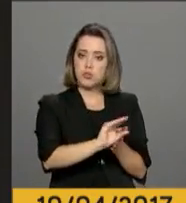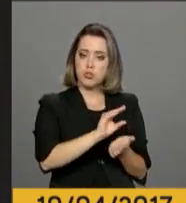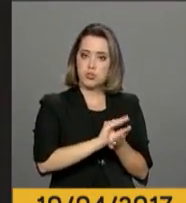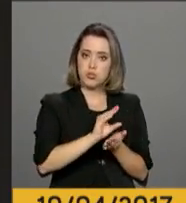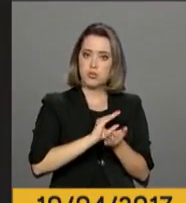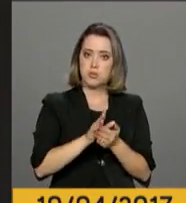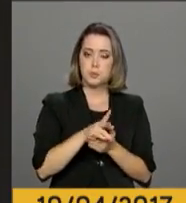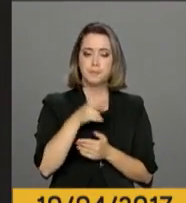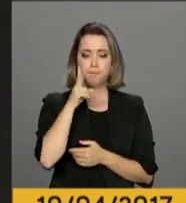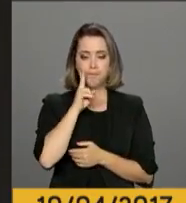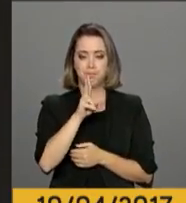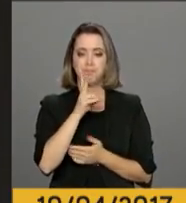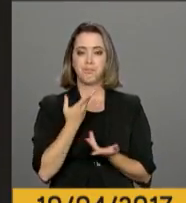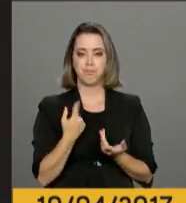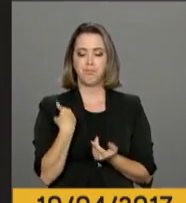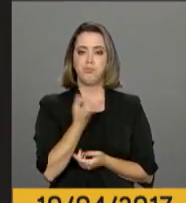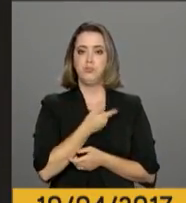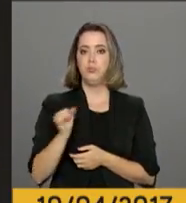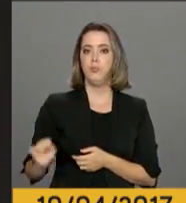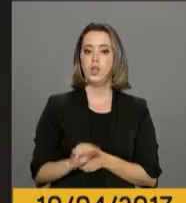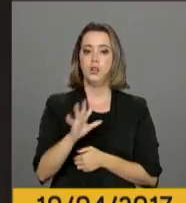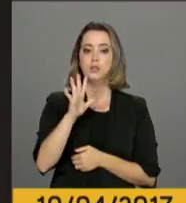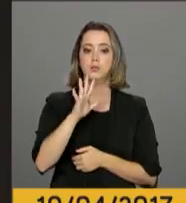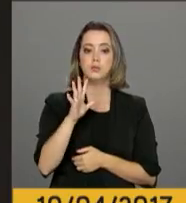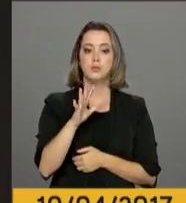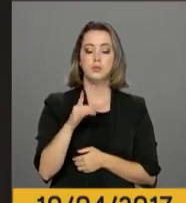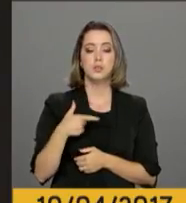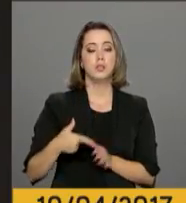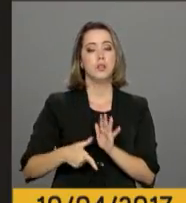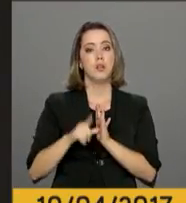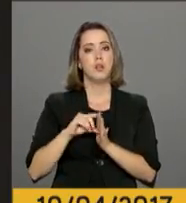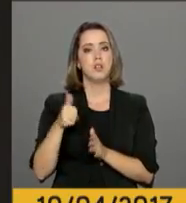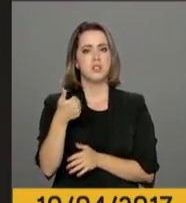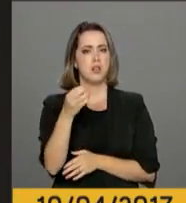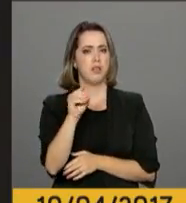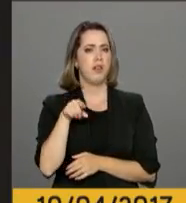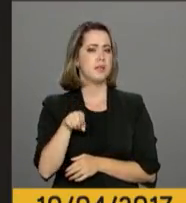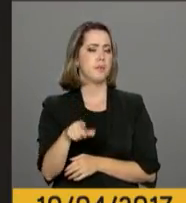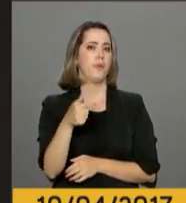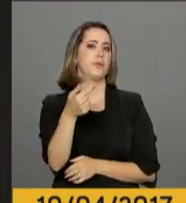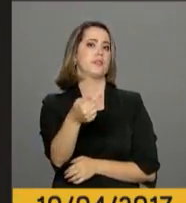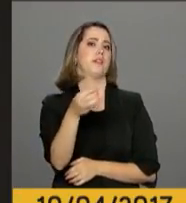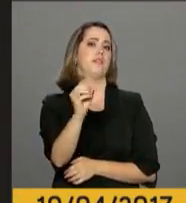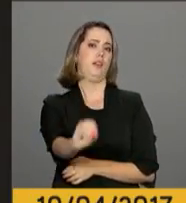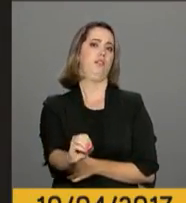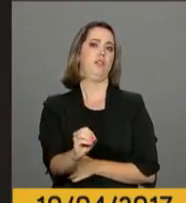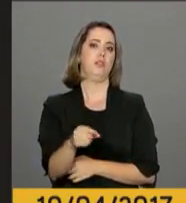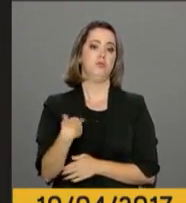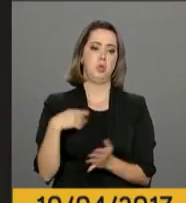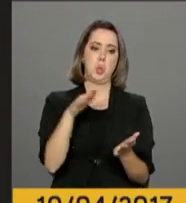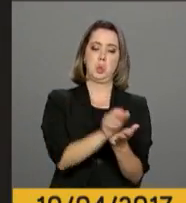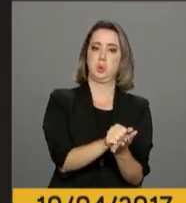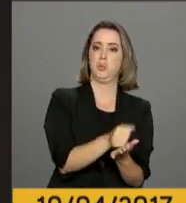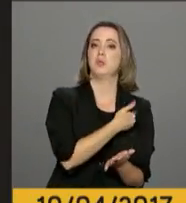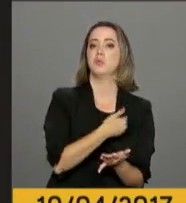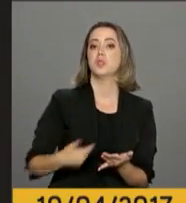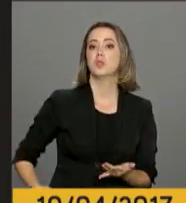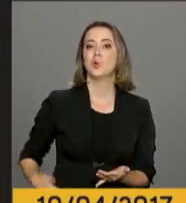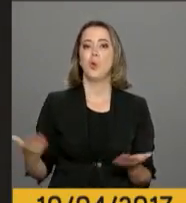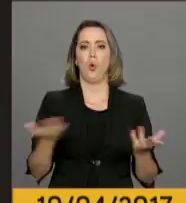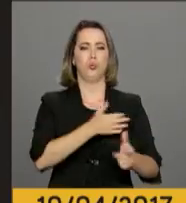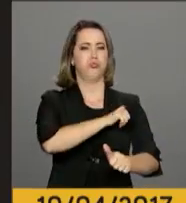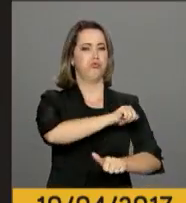A nossa inflação, vocês sabem disso, nós estávamos em 10,70 quando assumimos o governo,